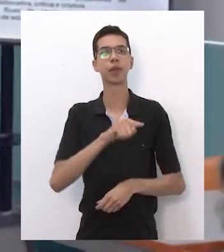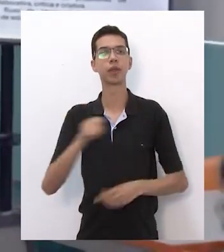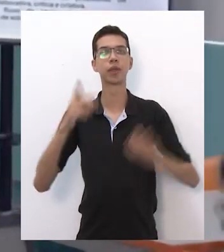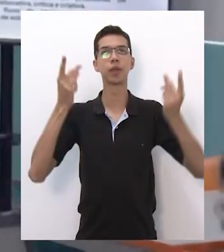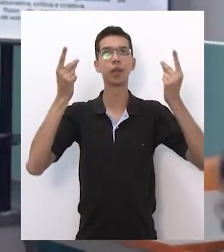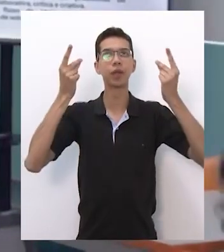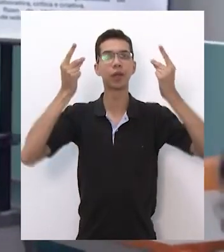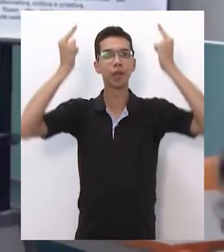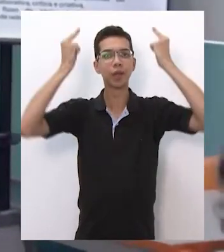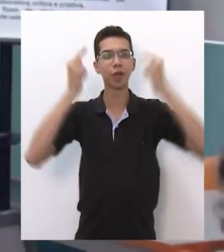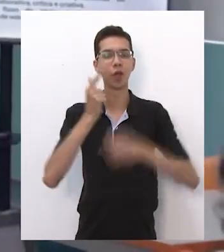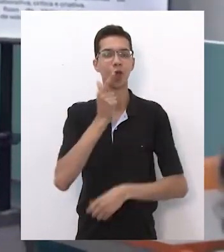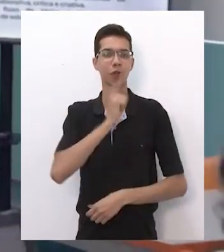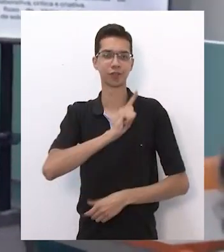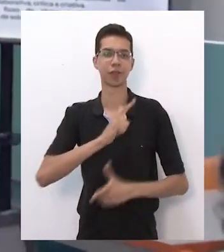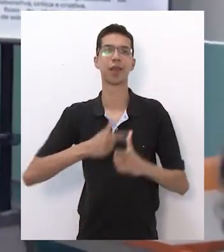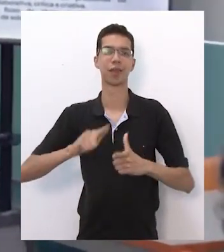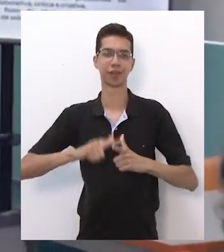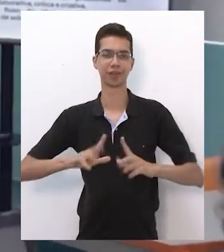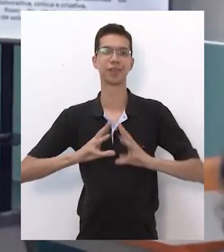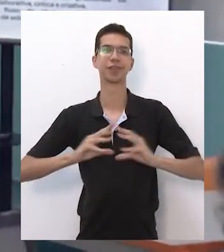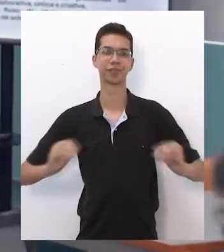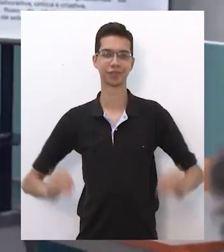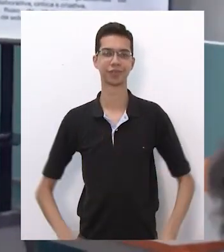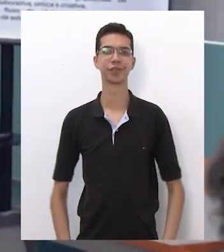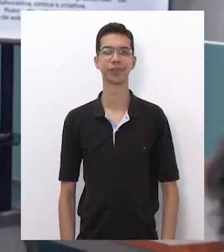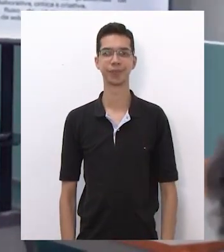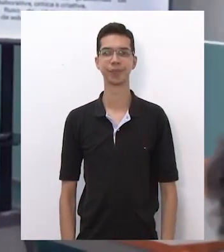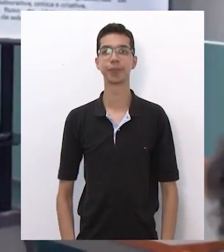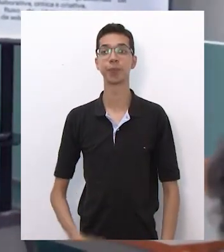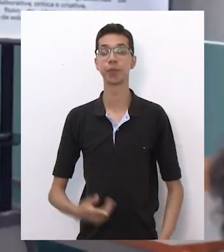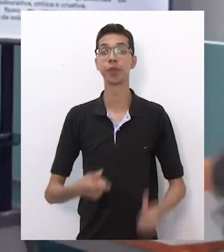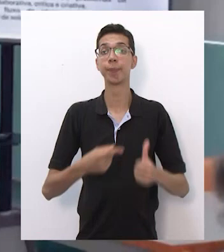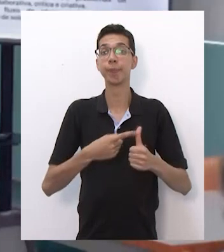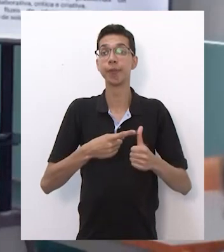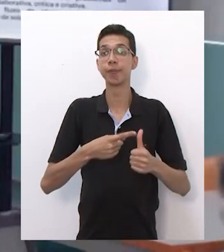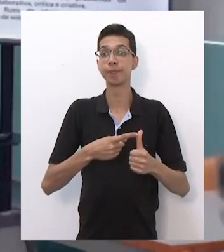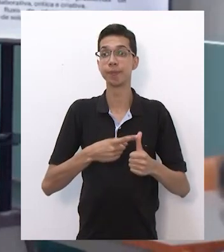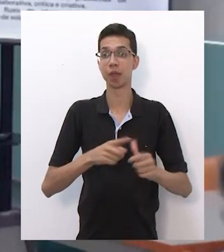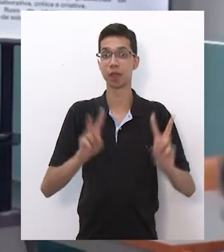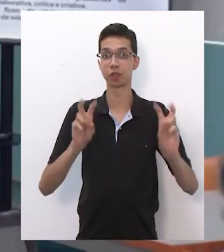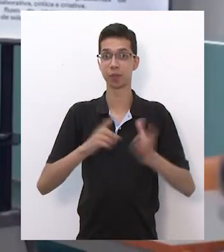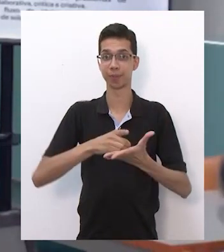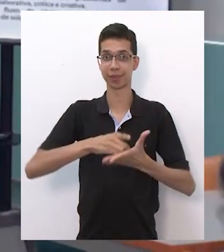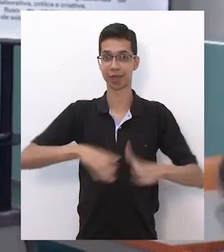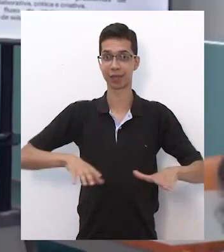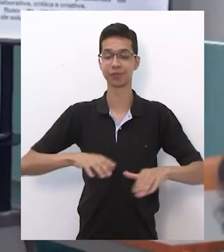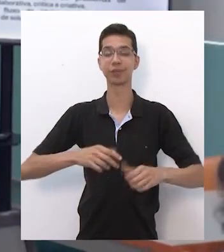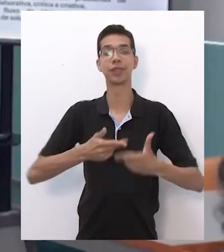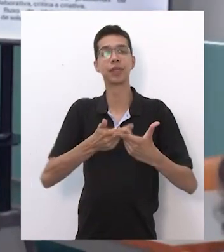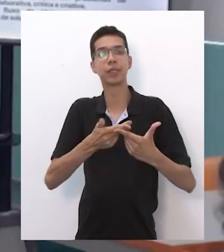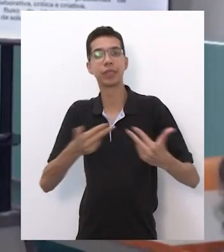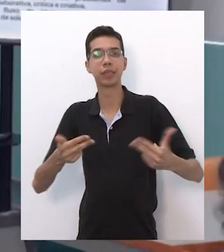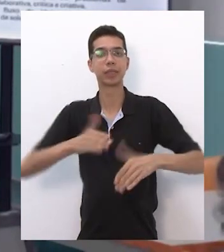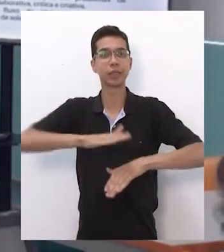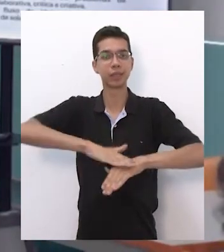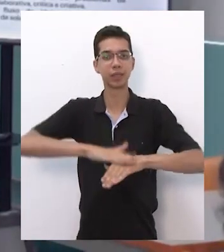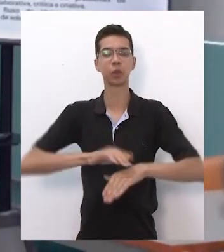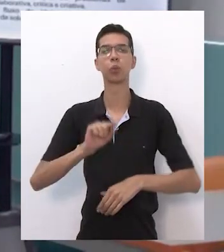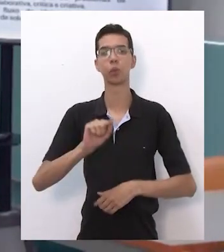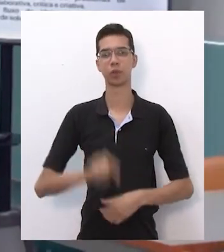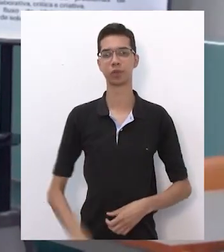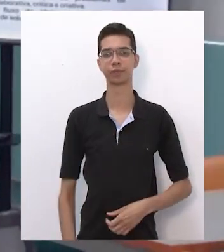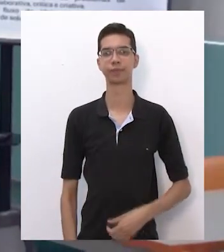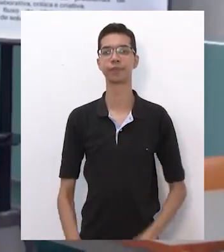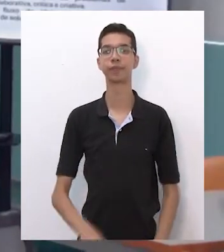as soluções dos problemas. Tá? A primeira fase do Design Thinking é a fase de empatizar. É a fase que eu conheço o